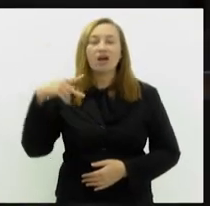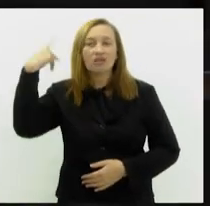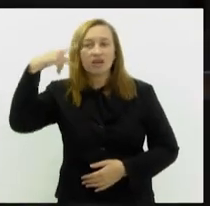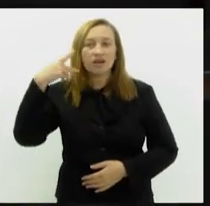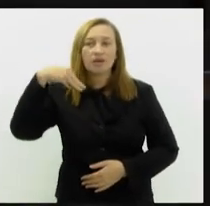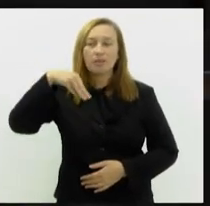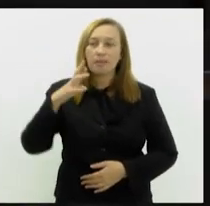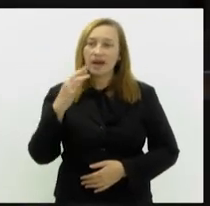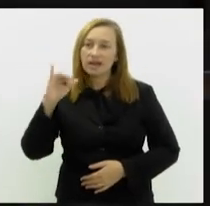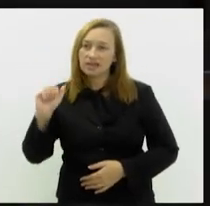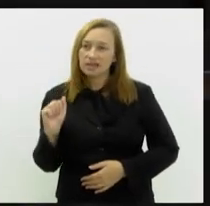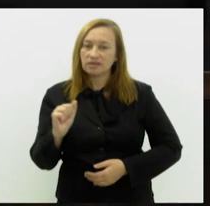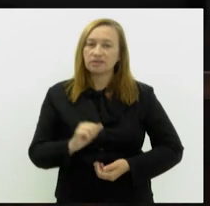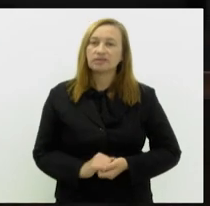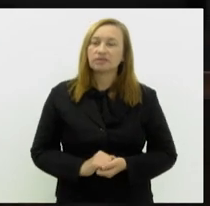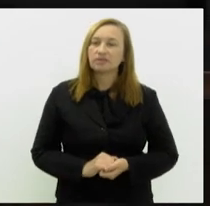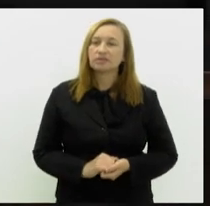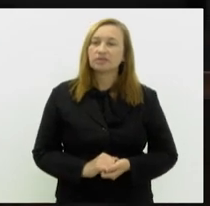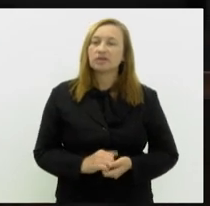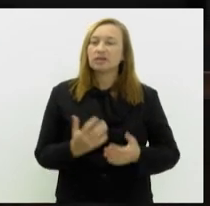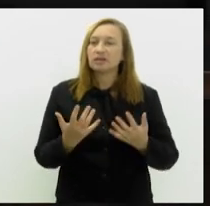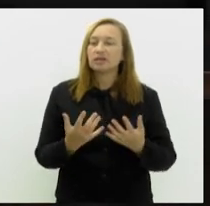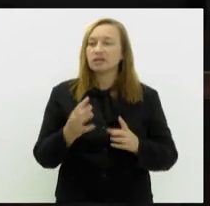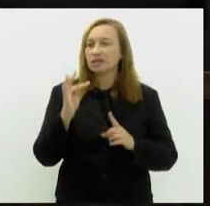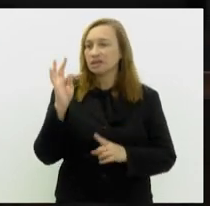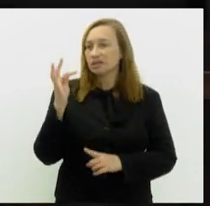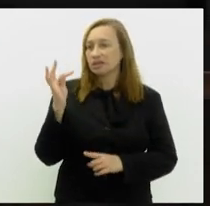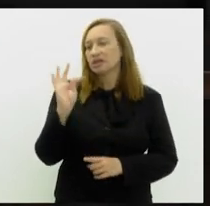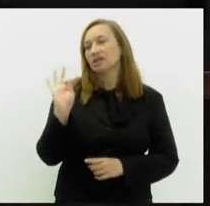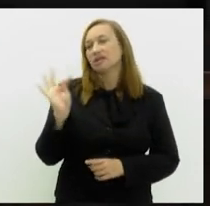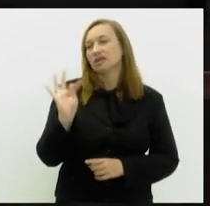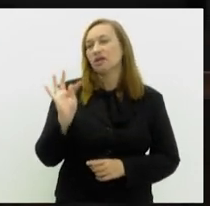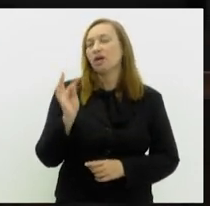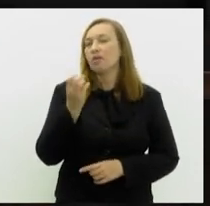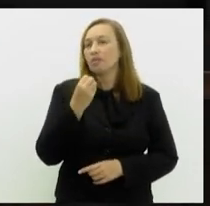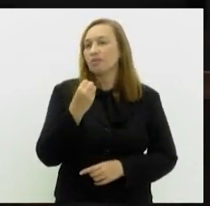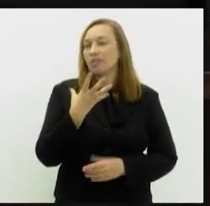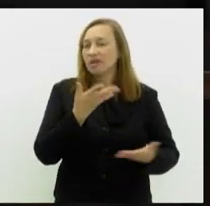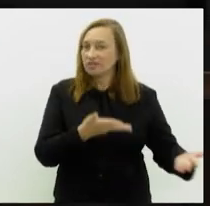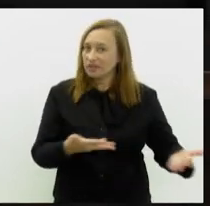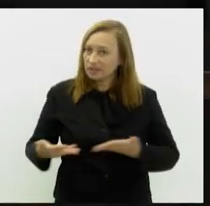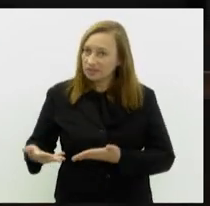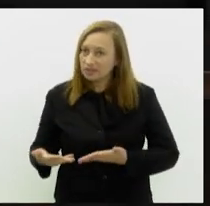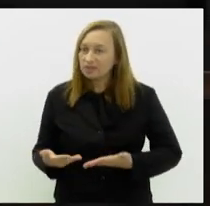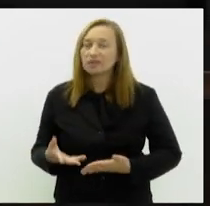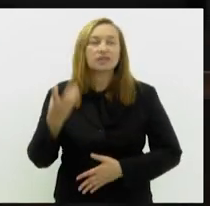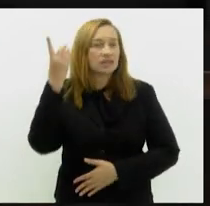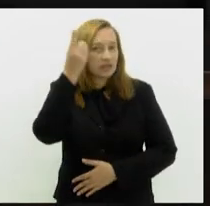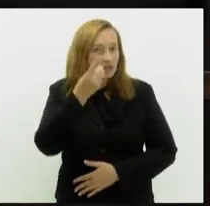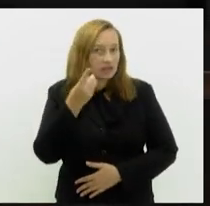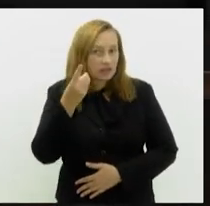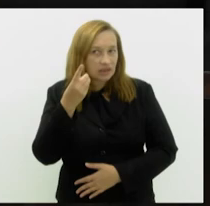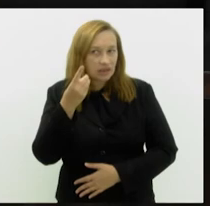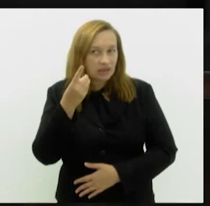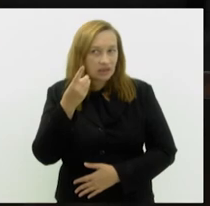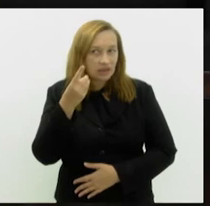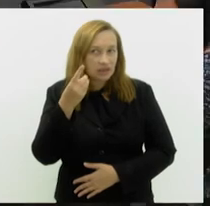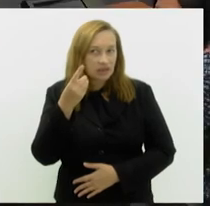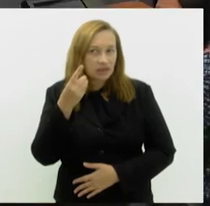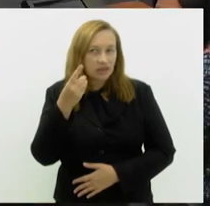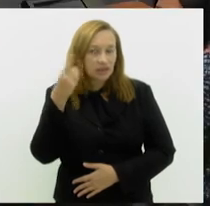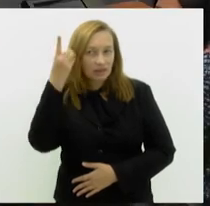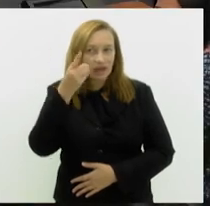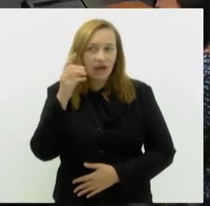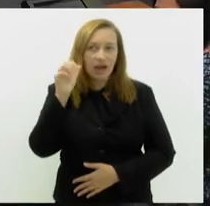Márcia Valentim e Teresópolis. Seja bem-vindo a este parlamento, deputado Átila,